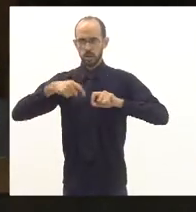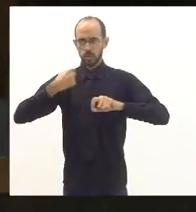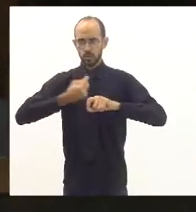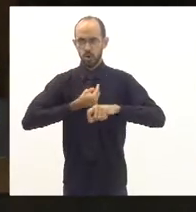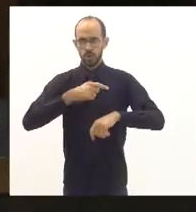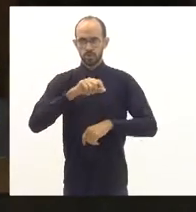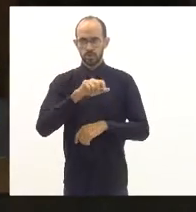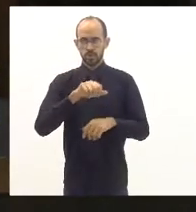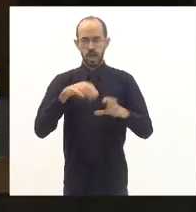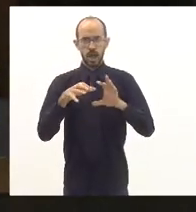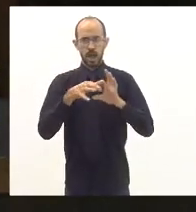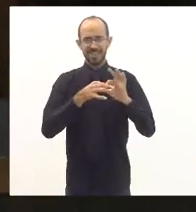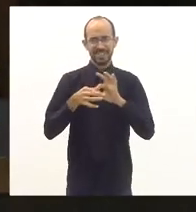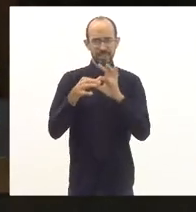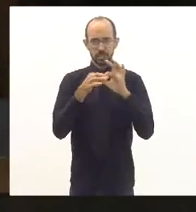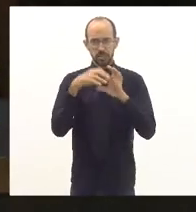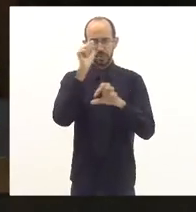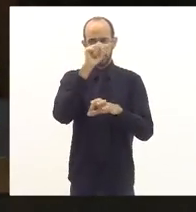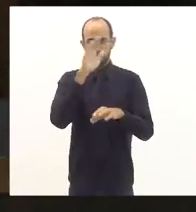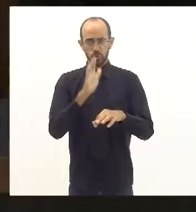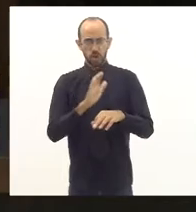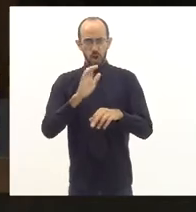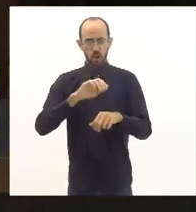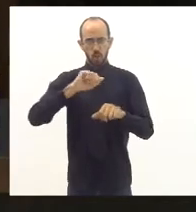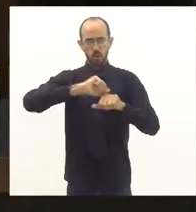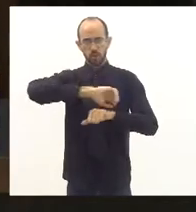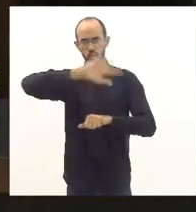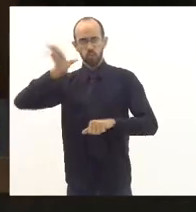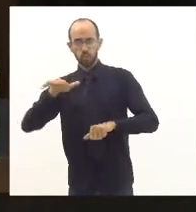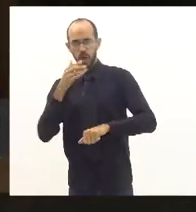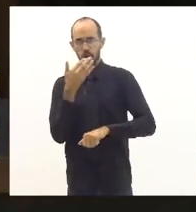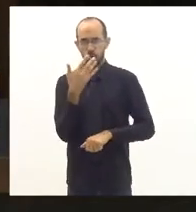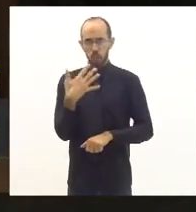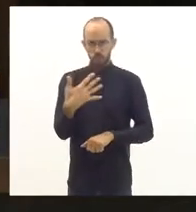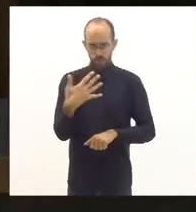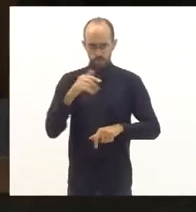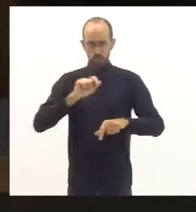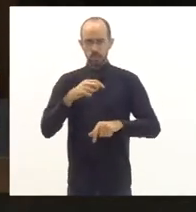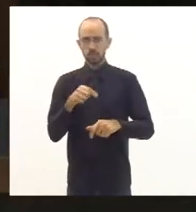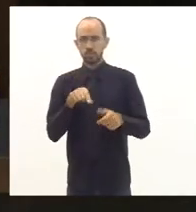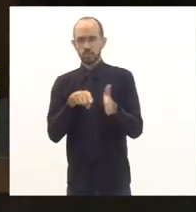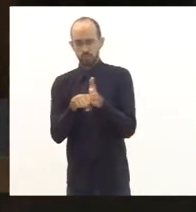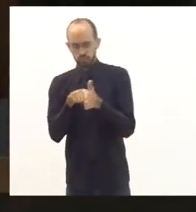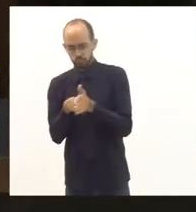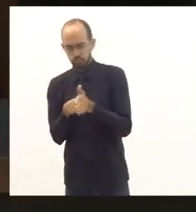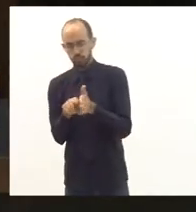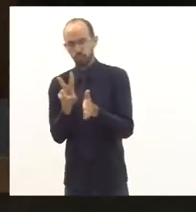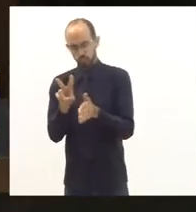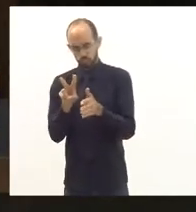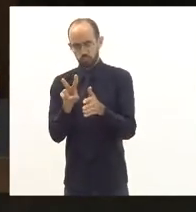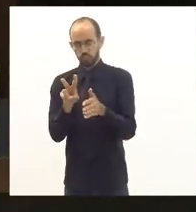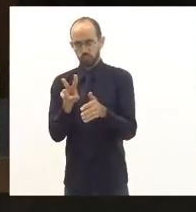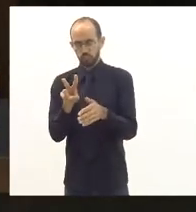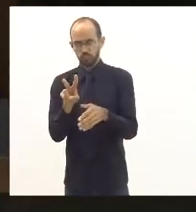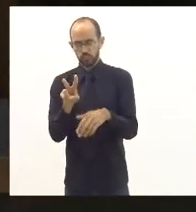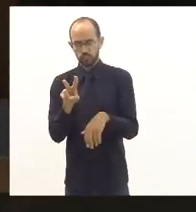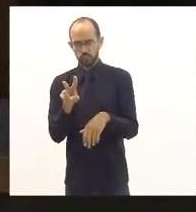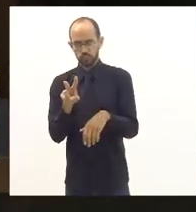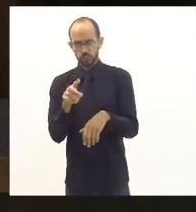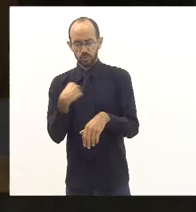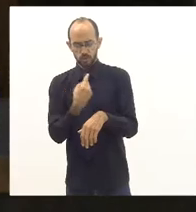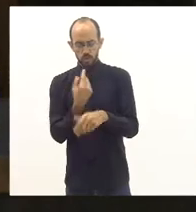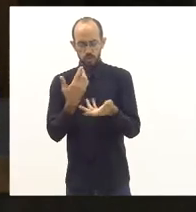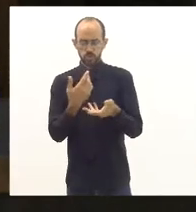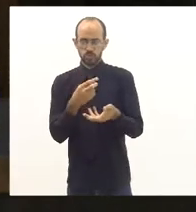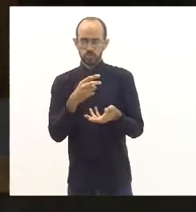Grupo Arco-Íris realizamos, no ano passado, duas pesquisas que a gente vai compartilhar